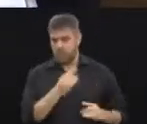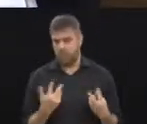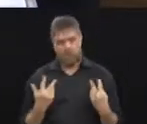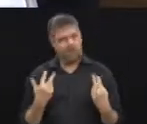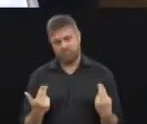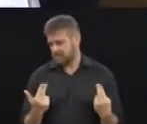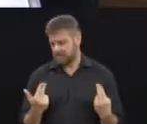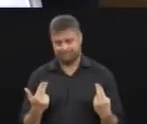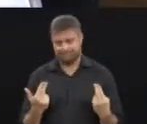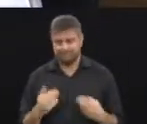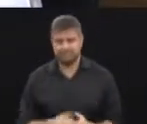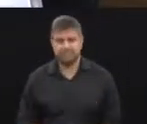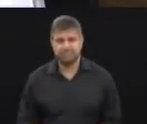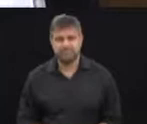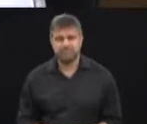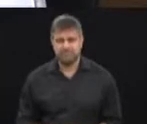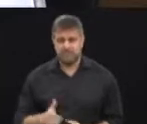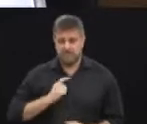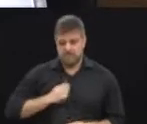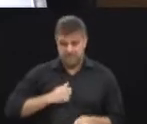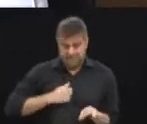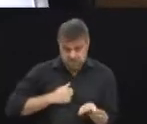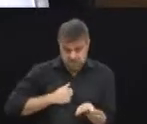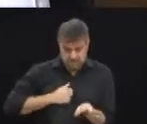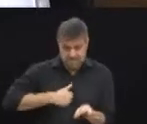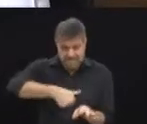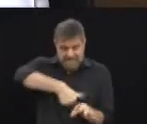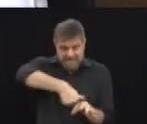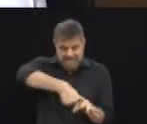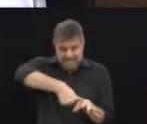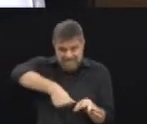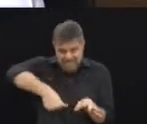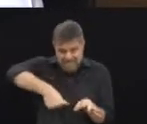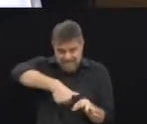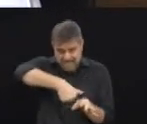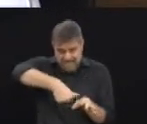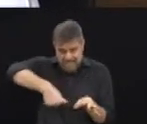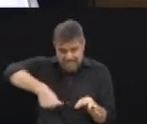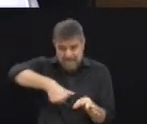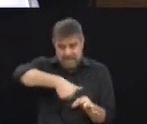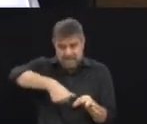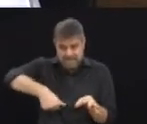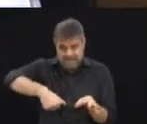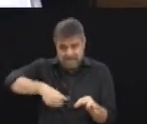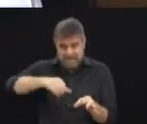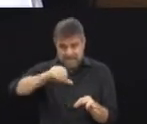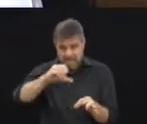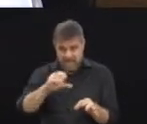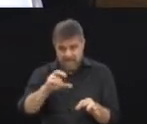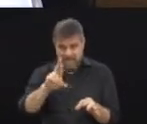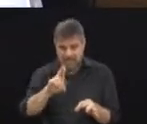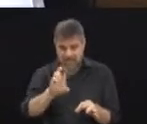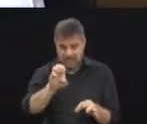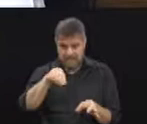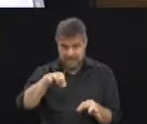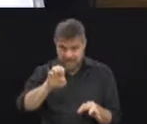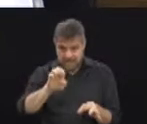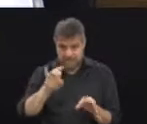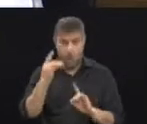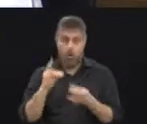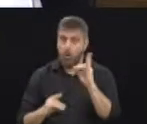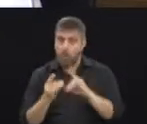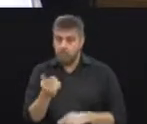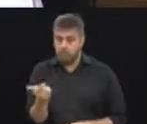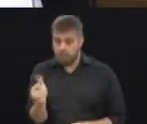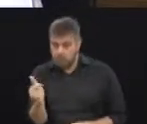100%. Então, alguns cremes vaginais também que a gente pode pensar em dar, que sejam livres